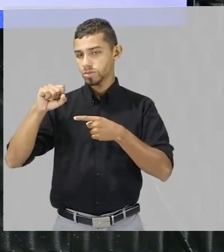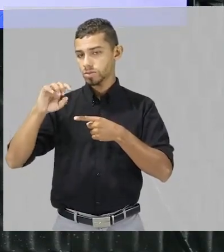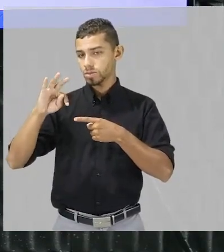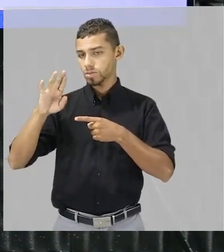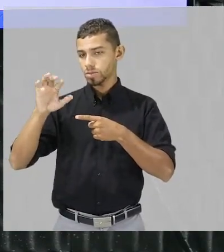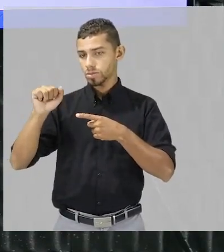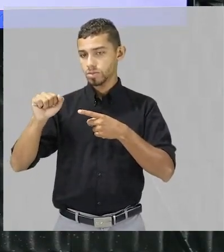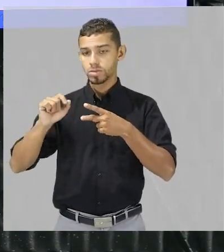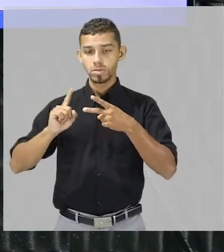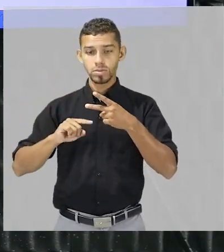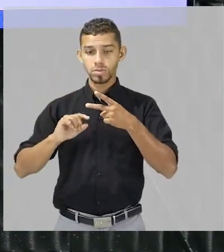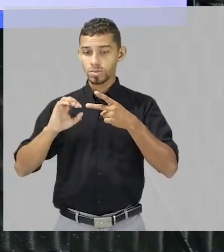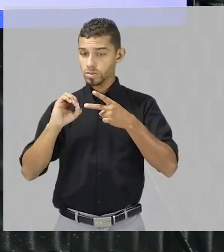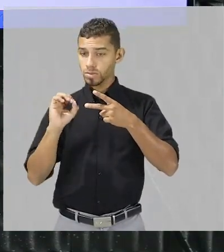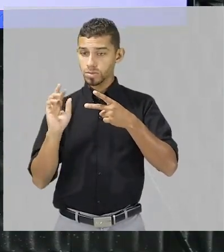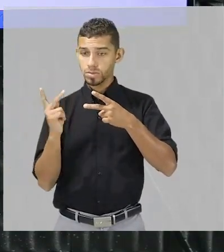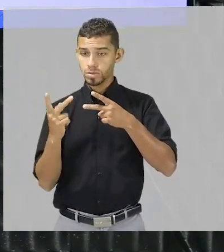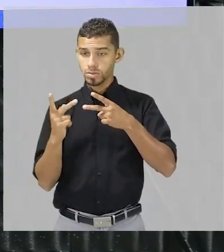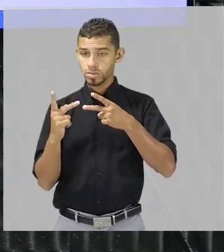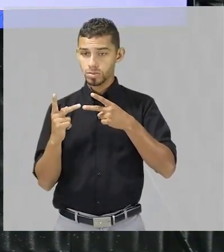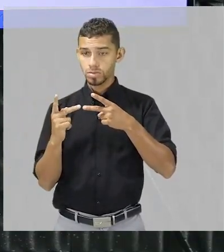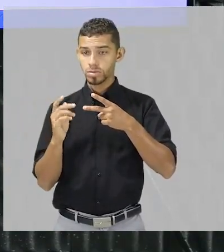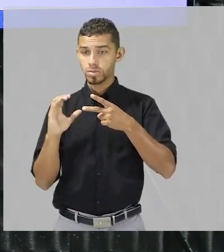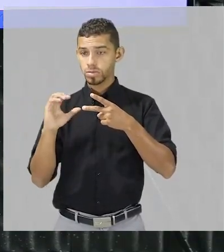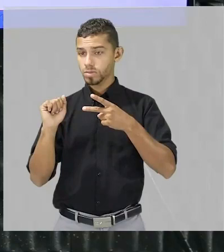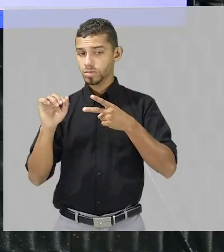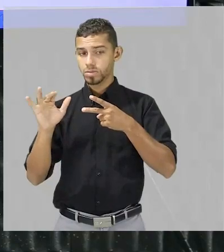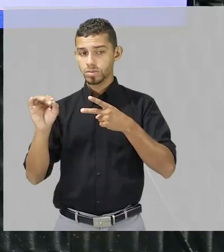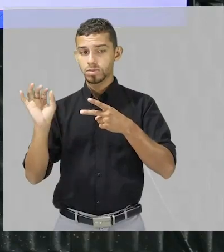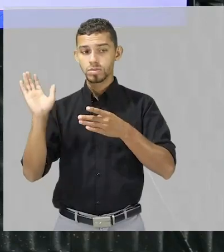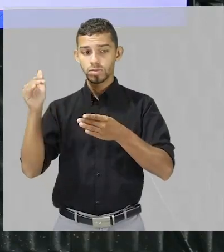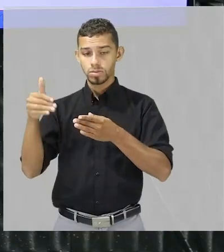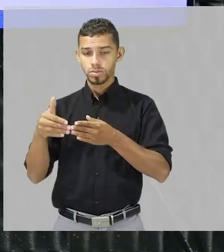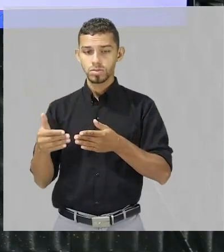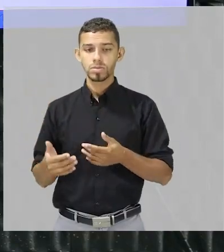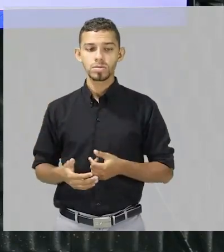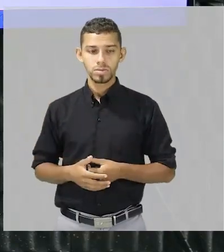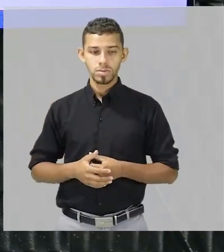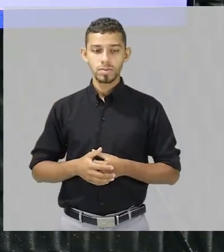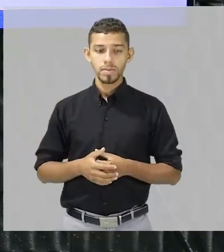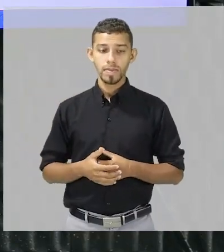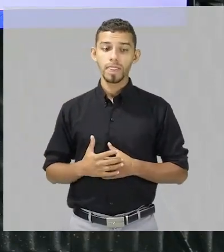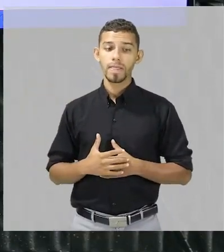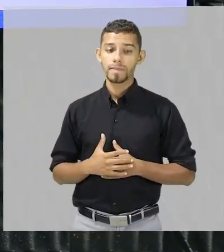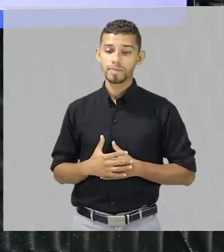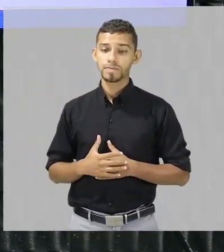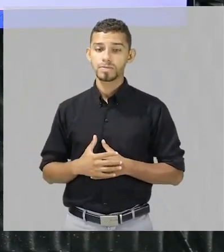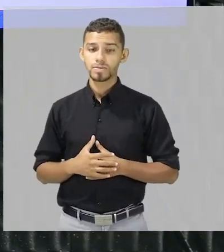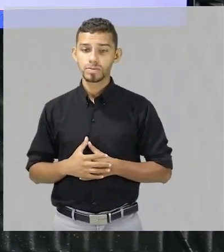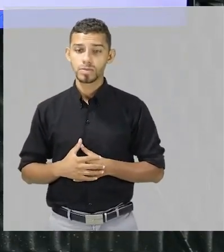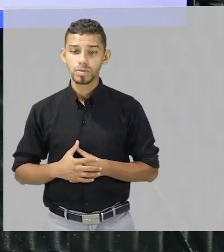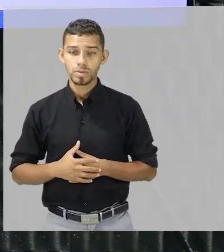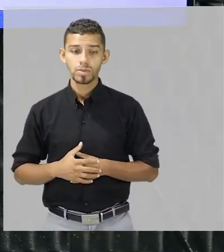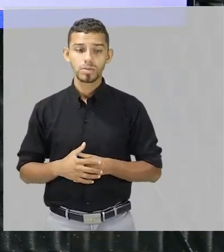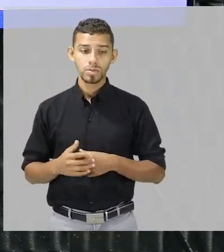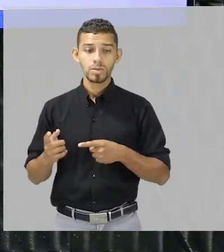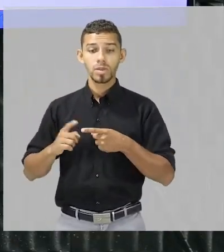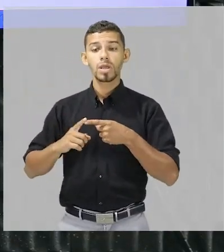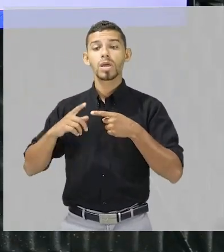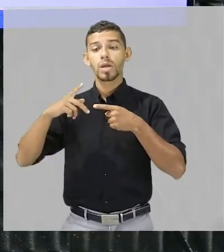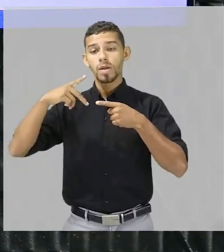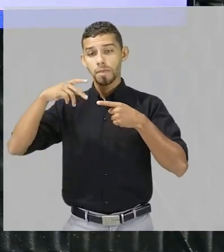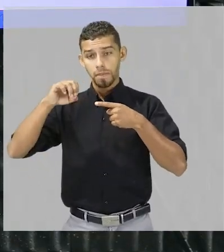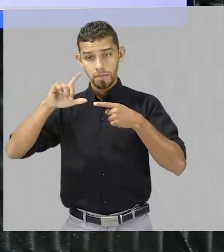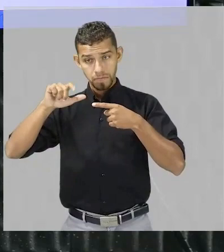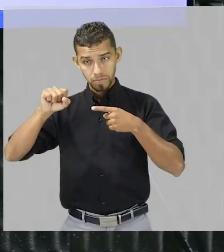uma hidroxila em carbono terminal. Tudo bem, turminha? Então, cadeia